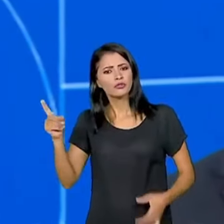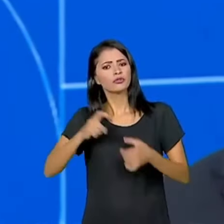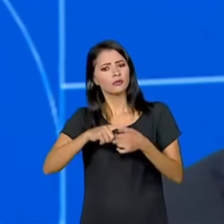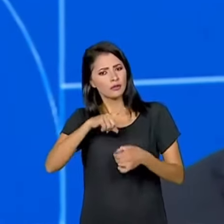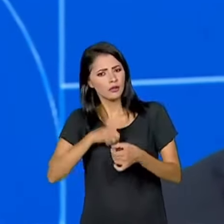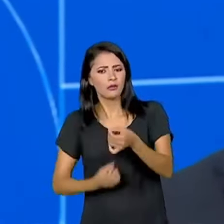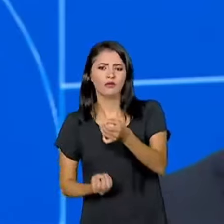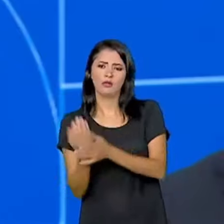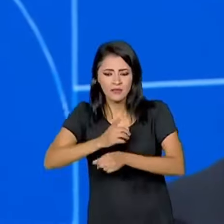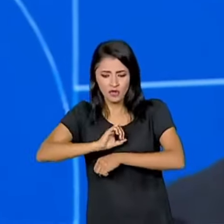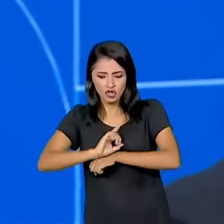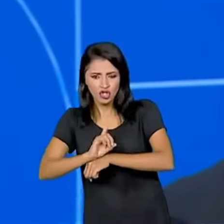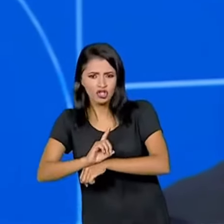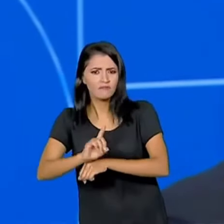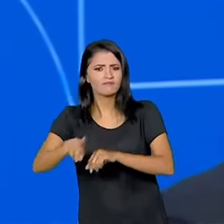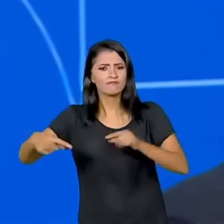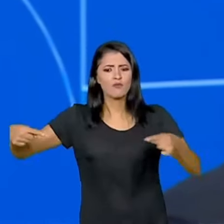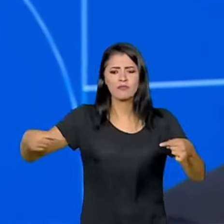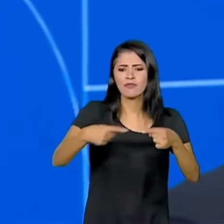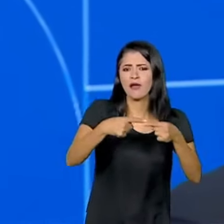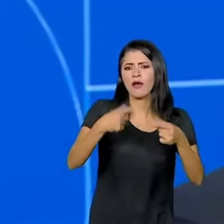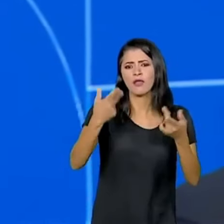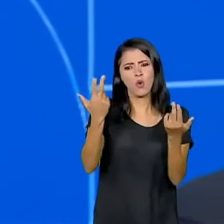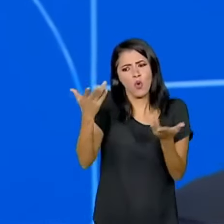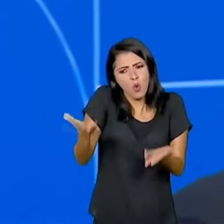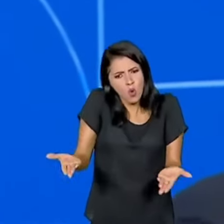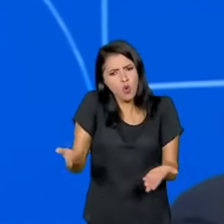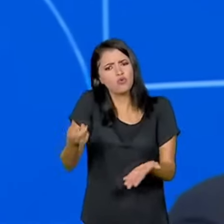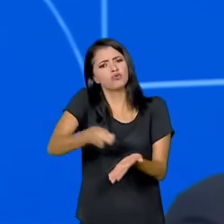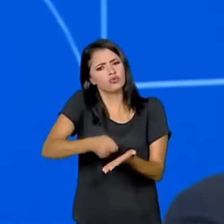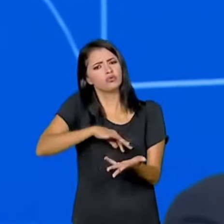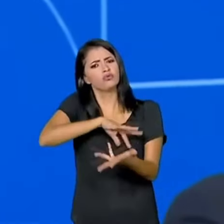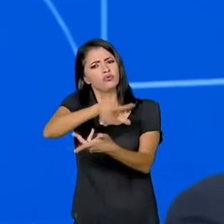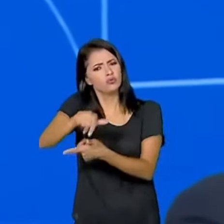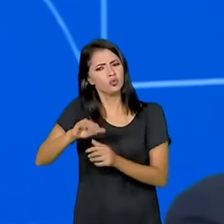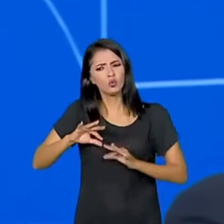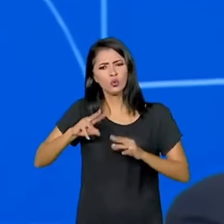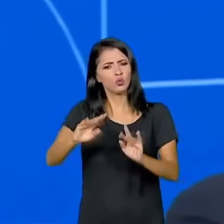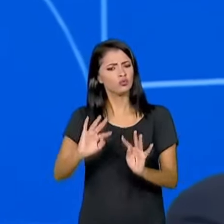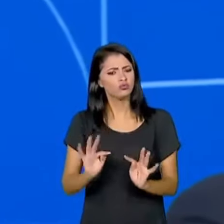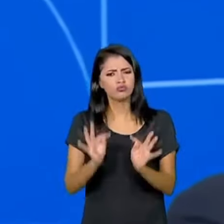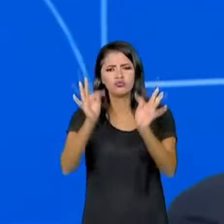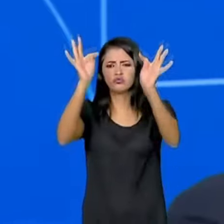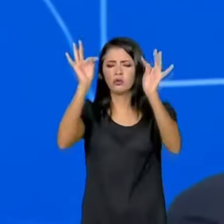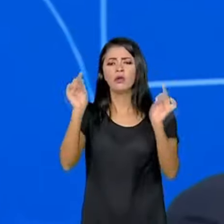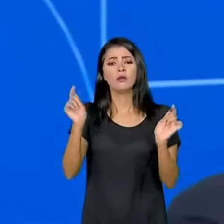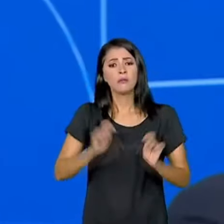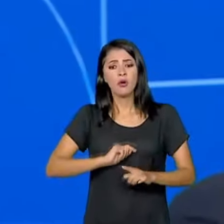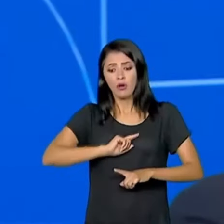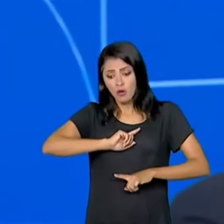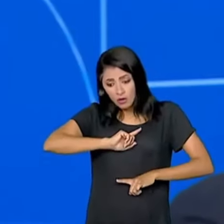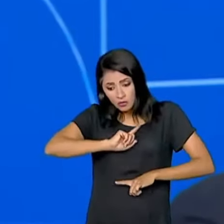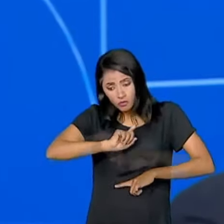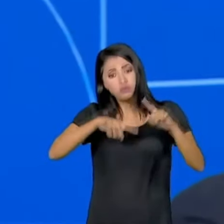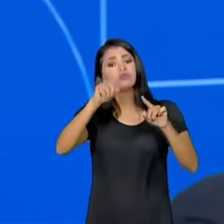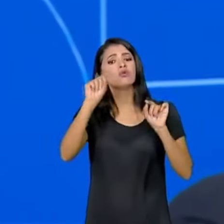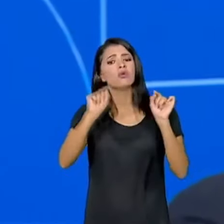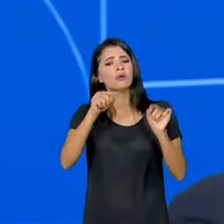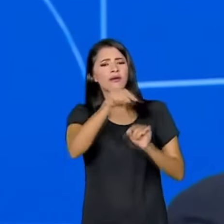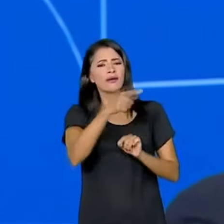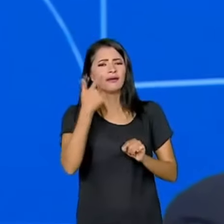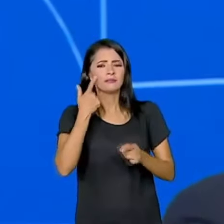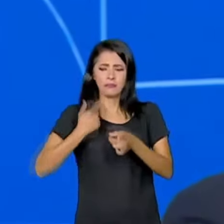política industrial como o mundo exige hoje e que a gente possa superar de uma vez por todas